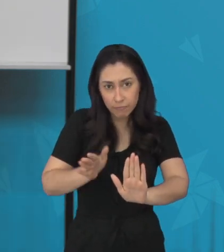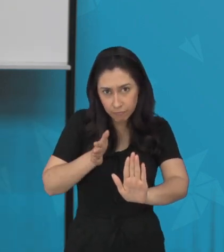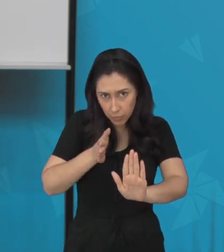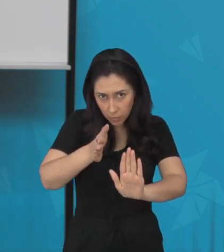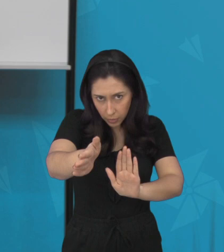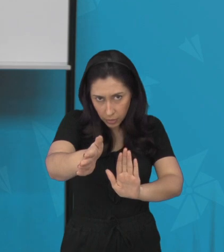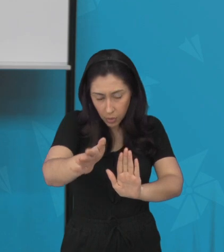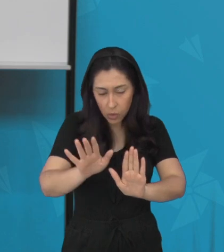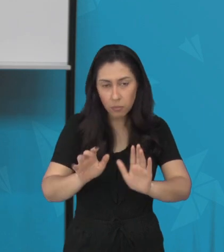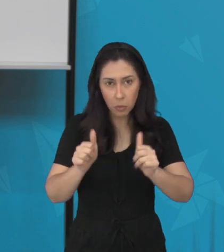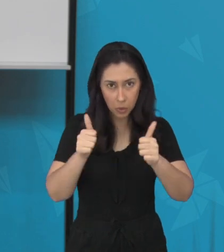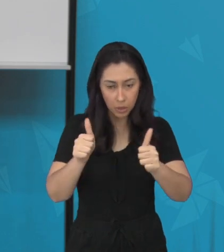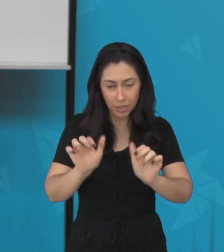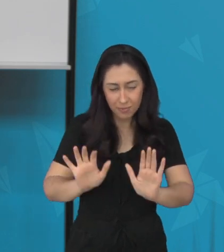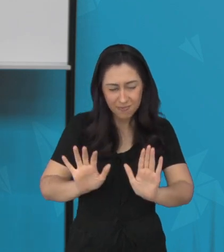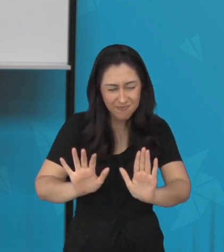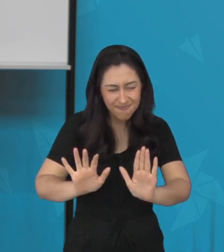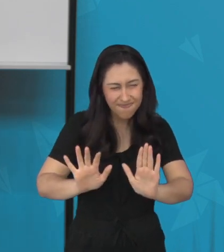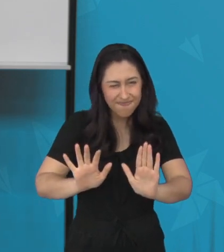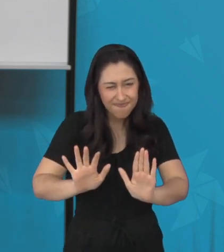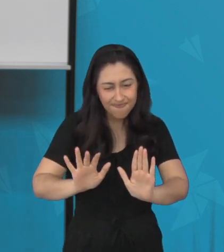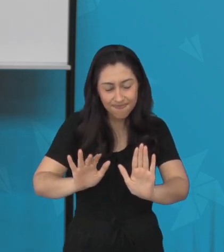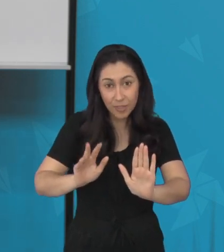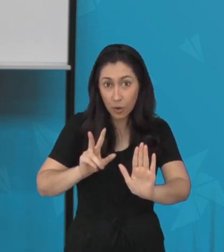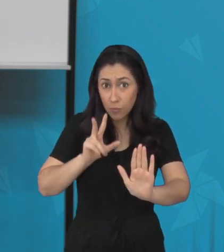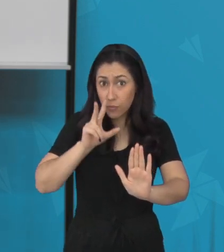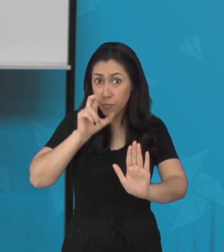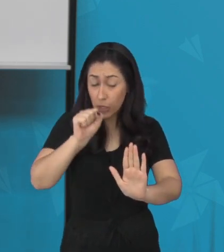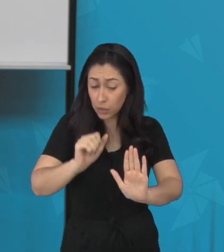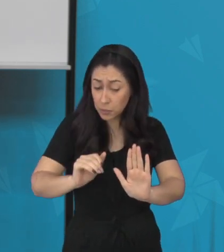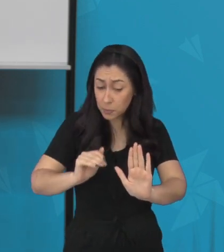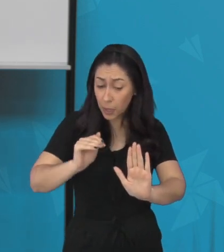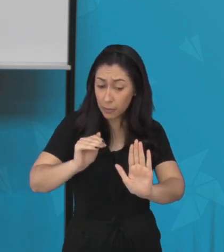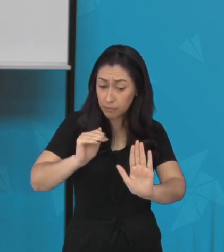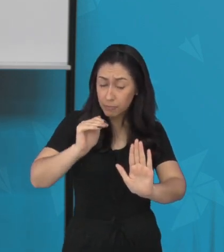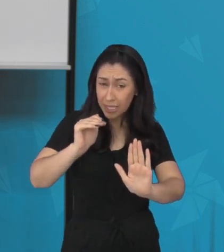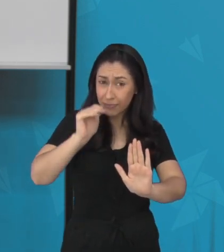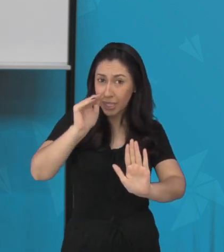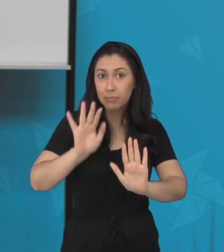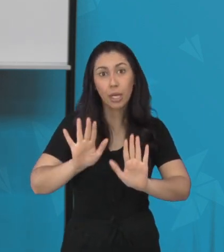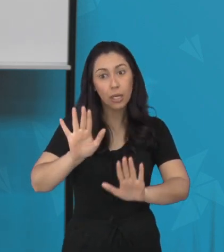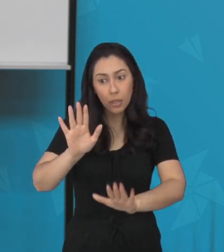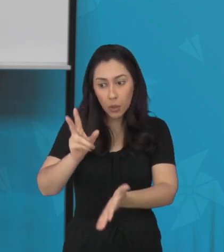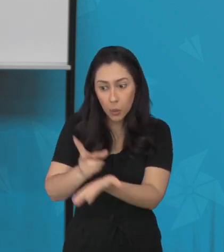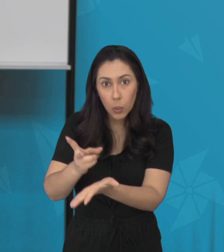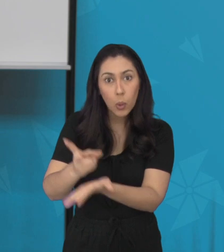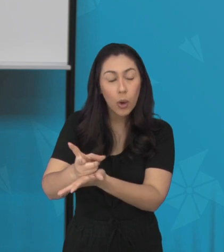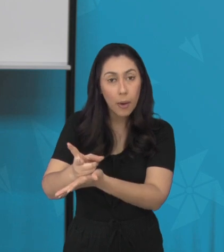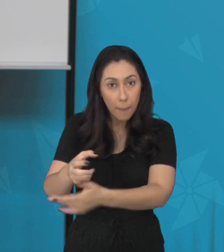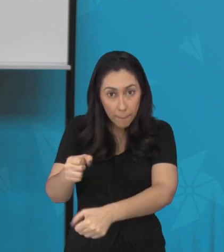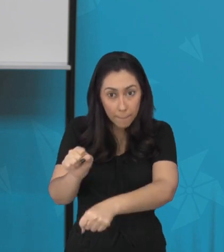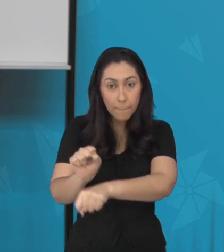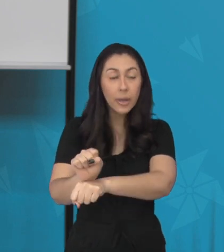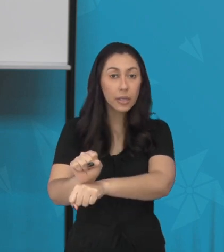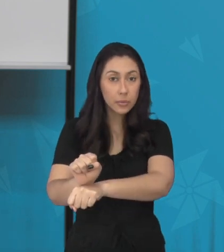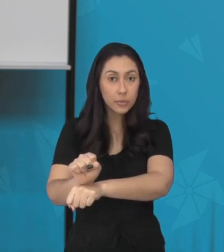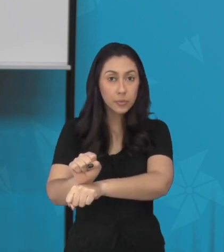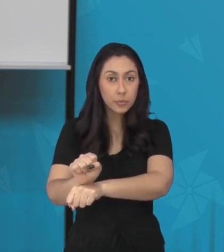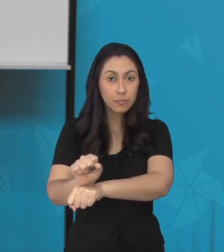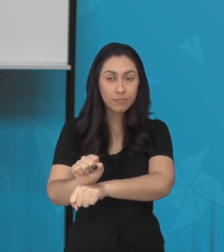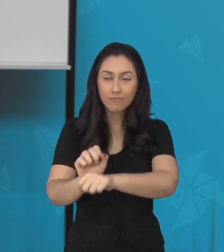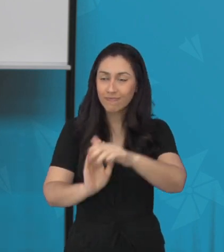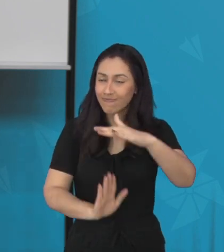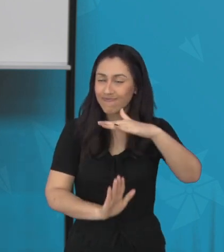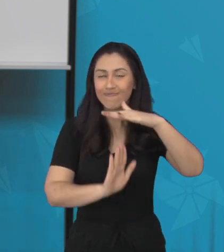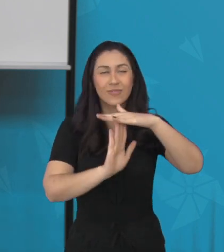frente, beleza? Vamos lá. 1, 2, 3, 4. O carro não anda. Eu aumento a minha força e o carro não anda.